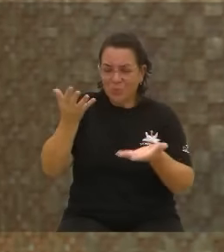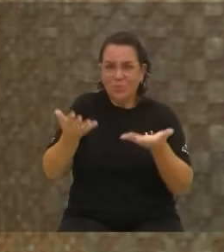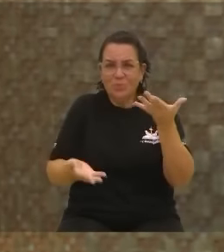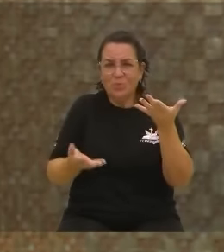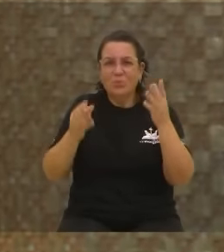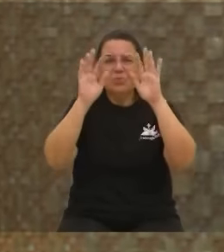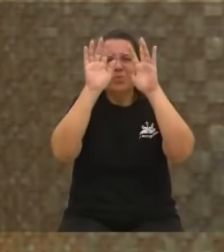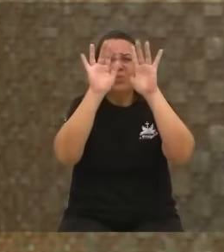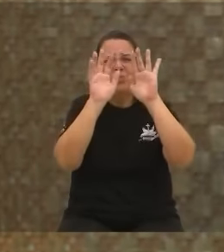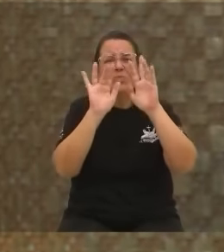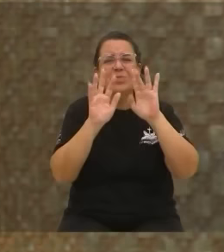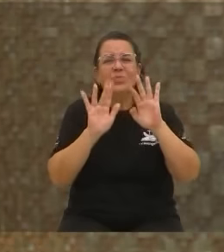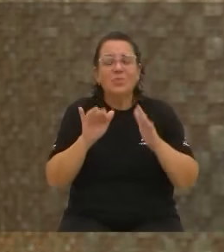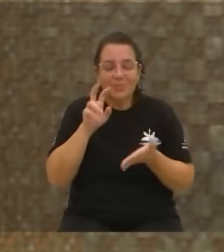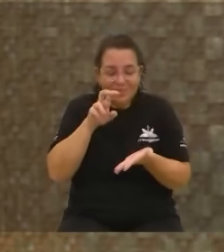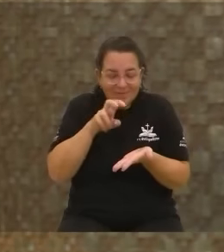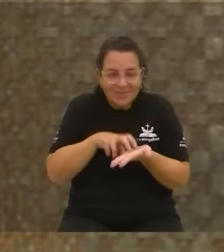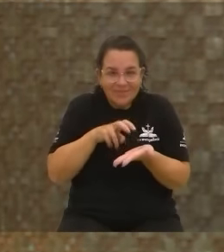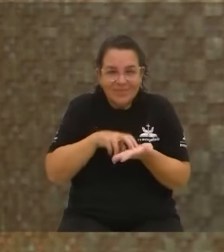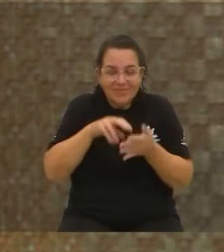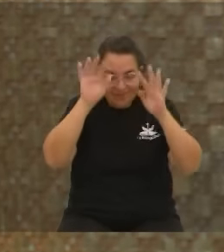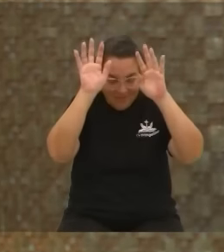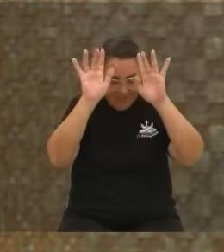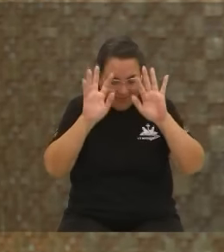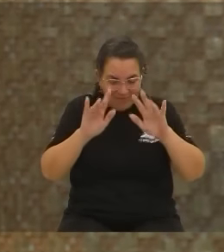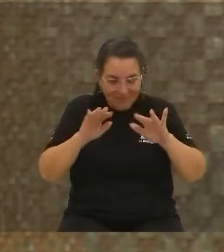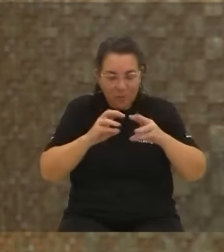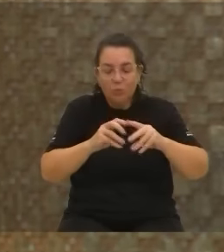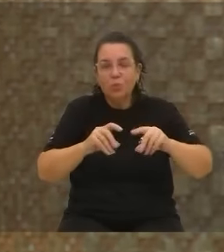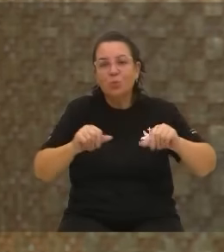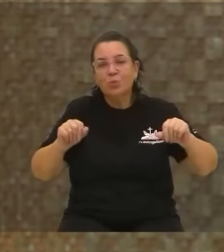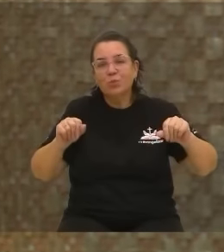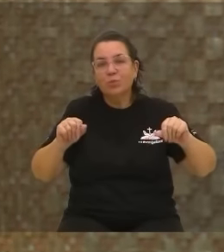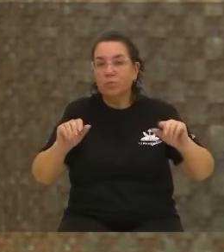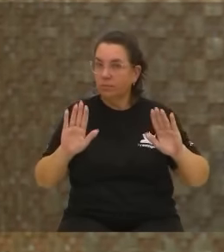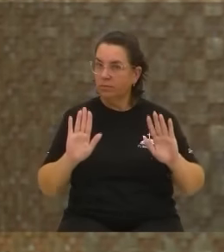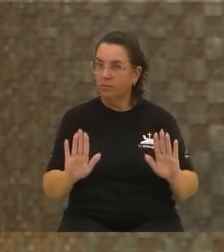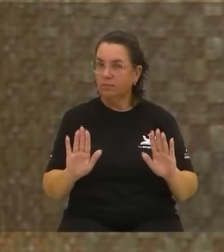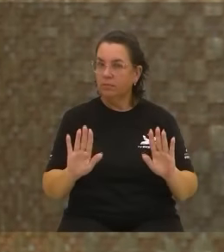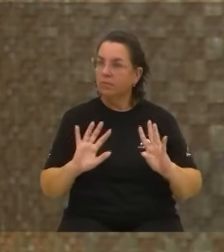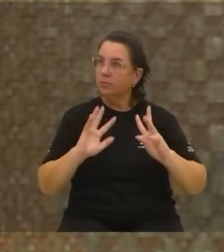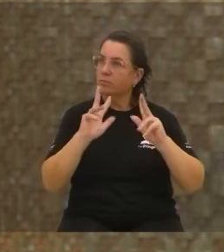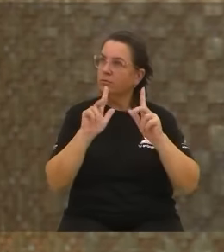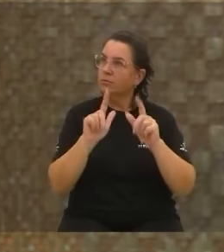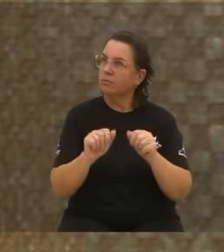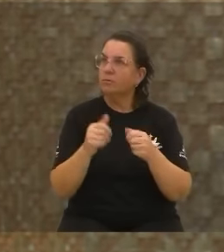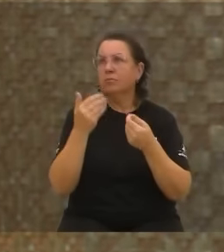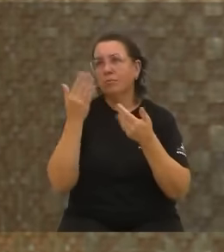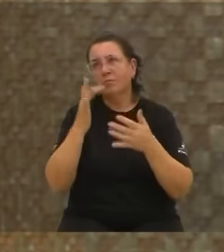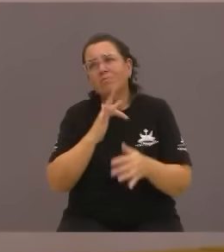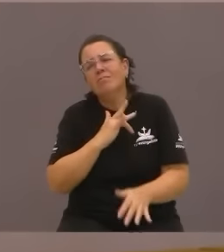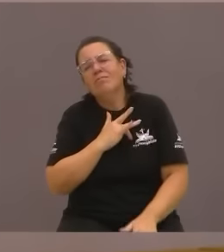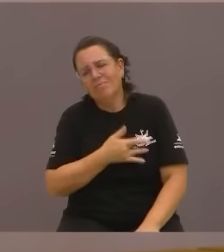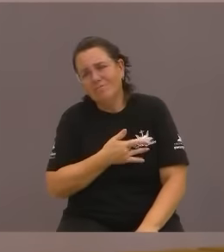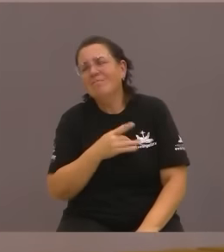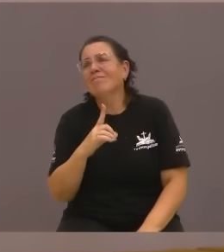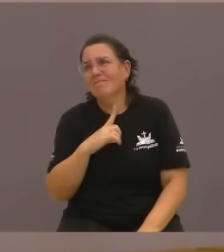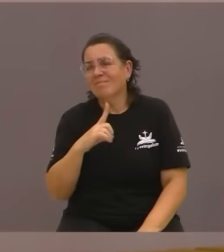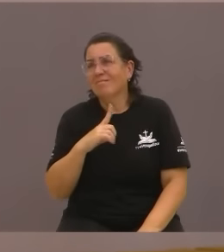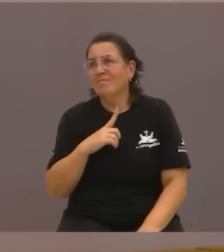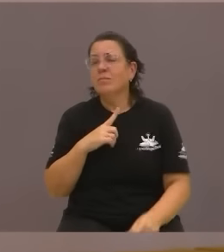orvalho da manhã que cai sobre a terra. Entretanto, de todos tem compaixão,